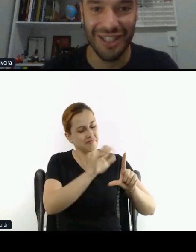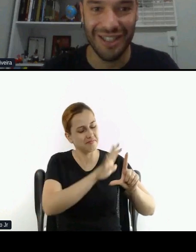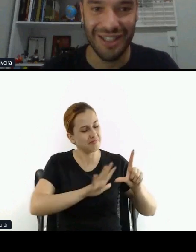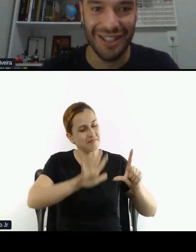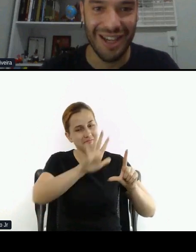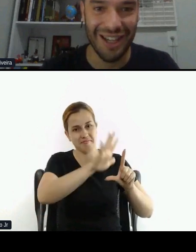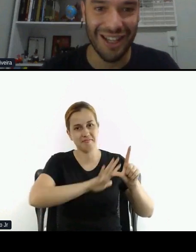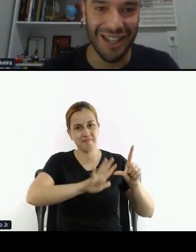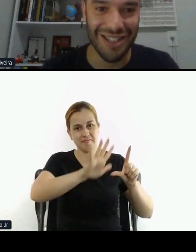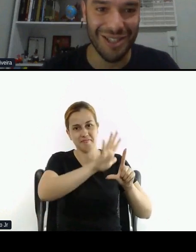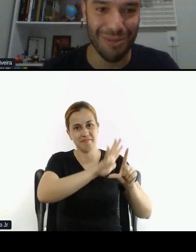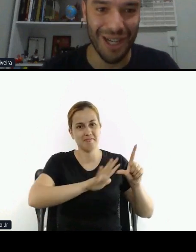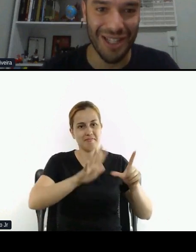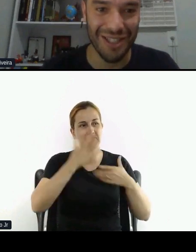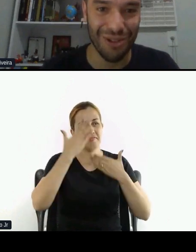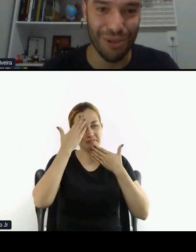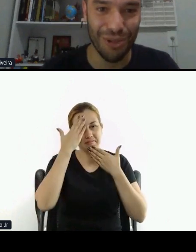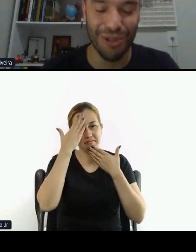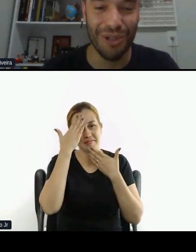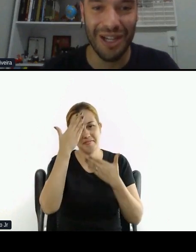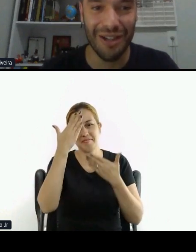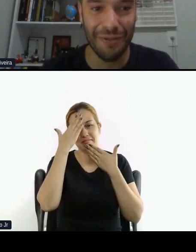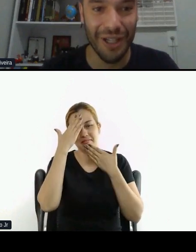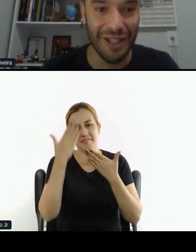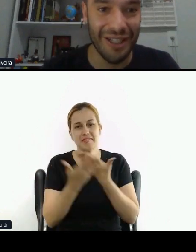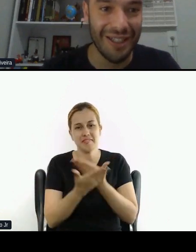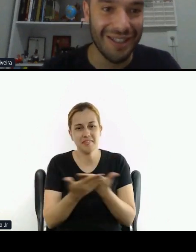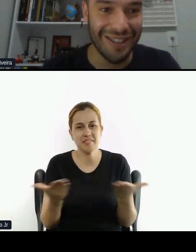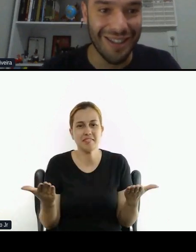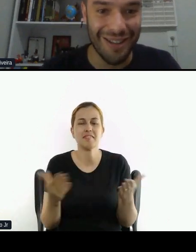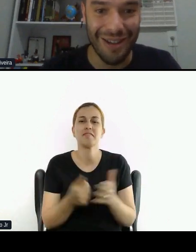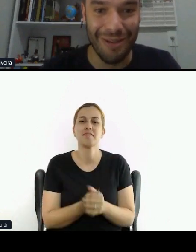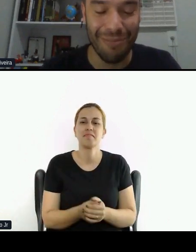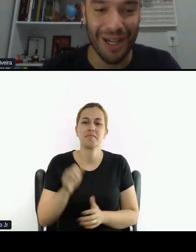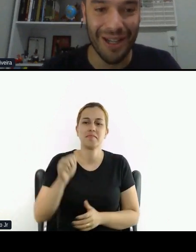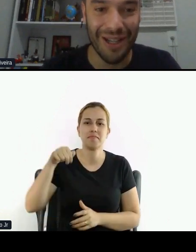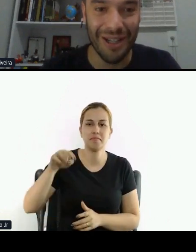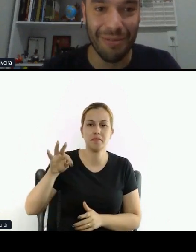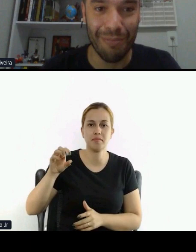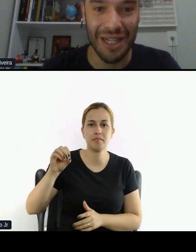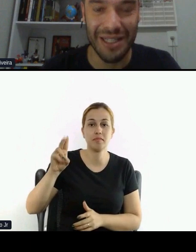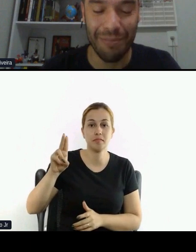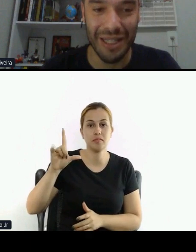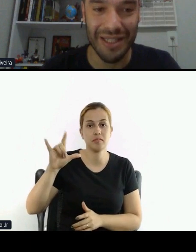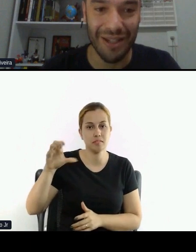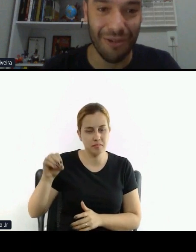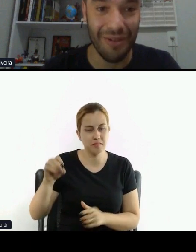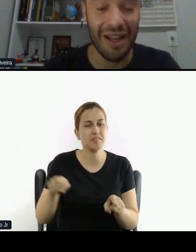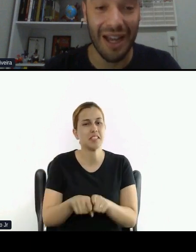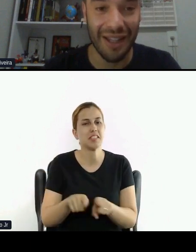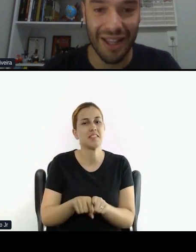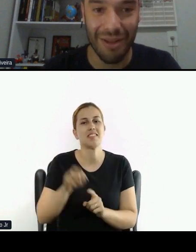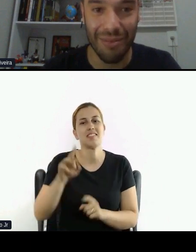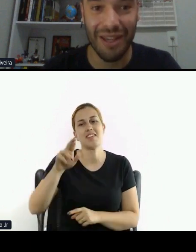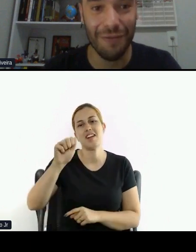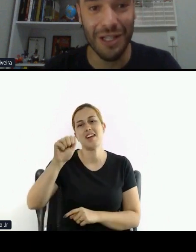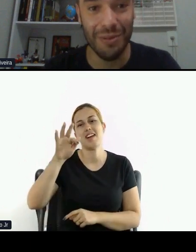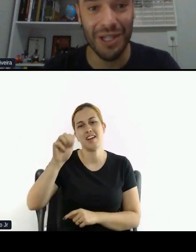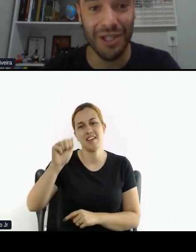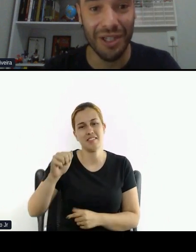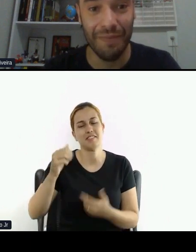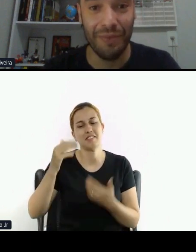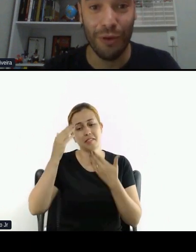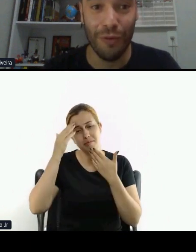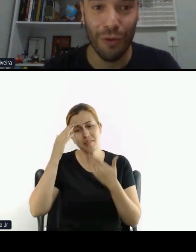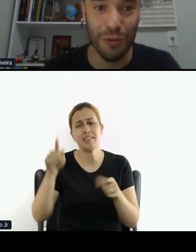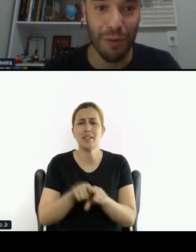gente agradece demais, Antúlio, Rafa, pela participação. A Águida também, que